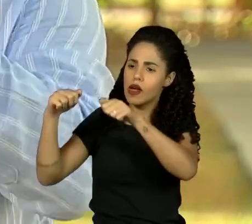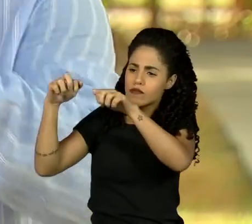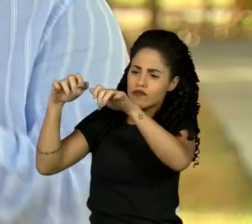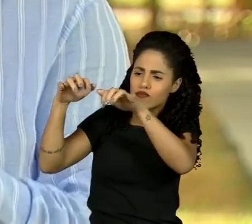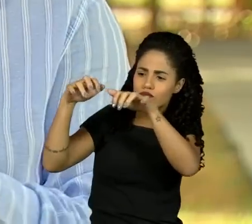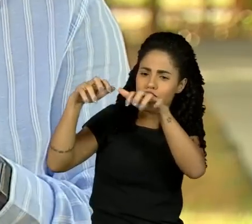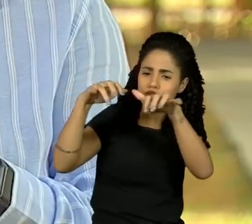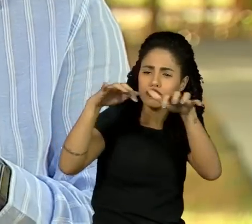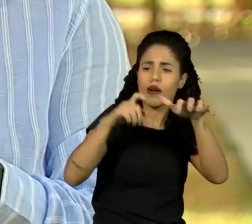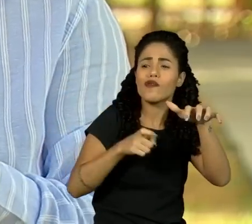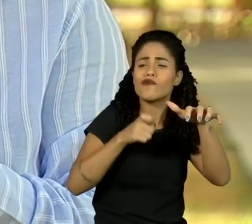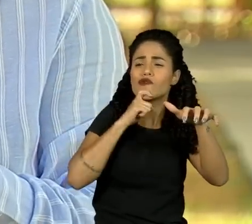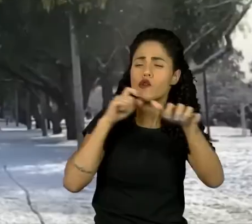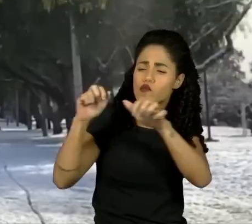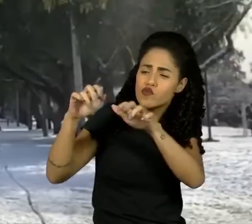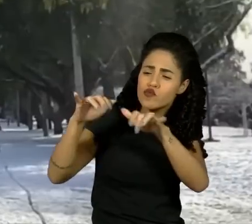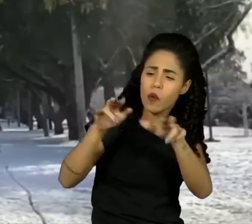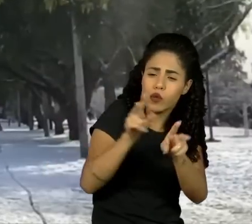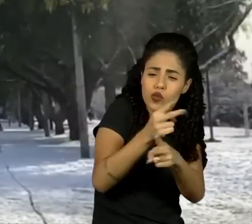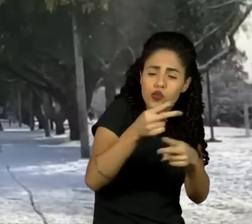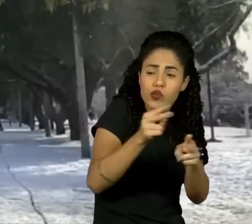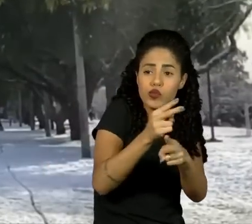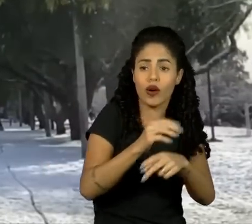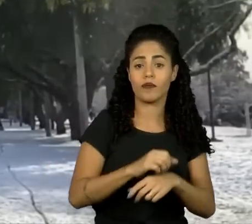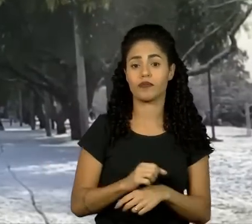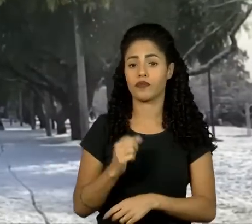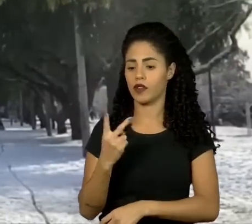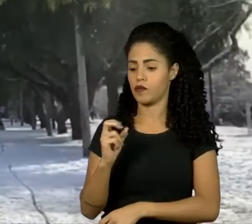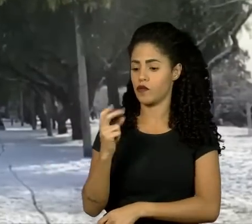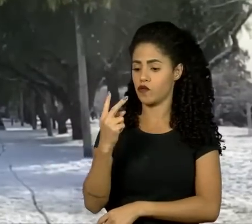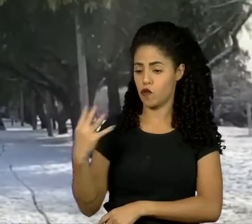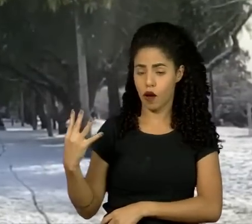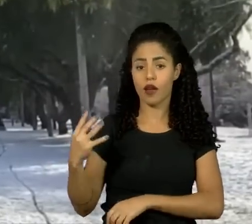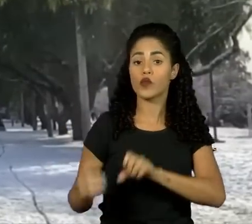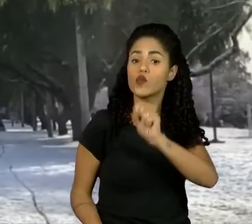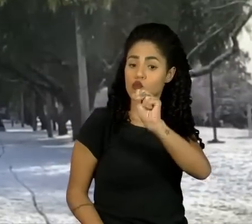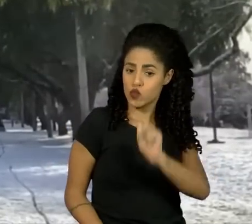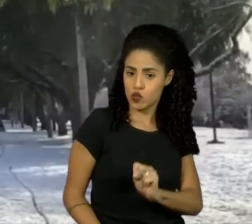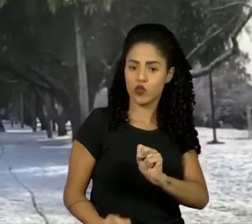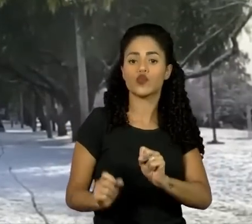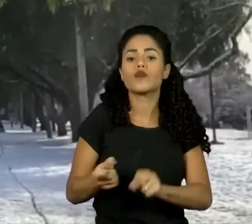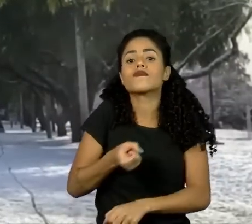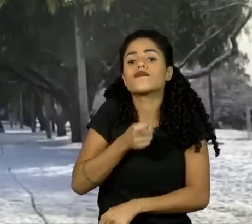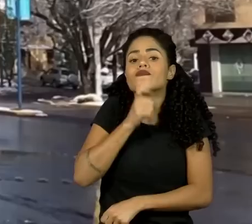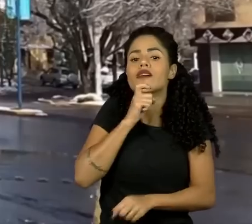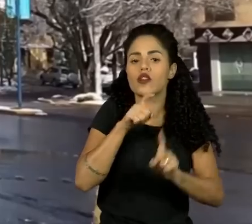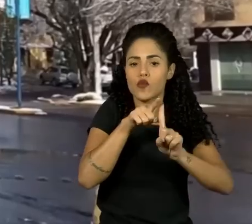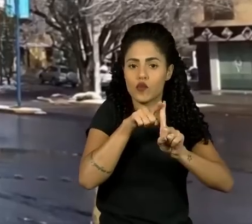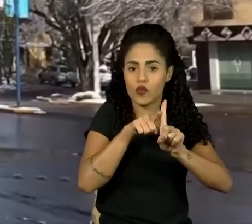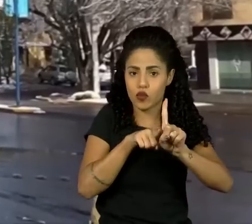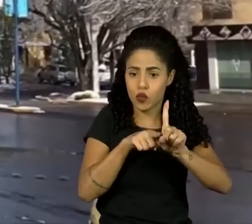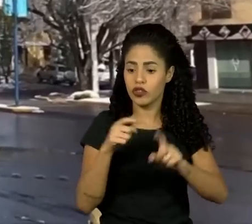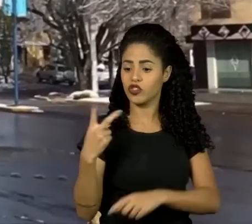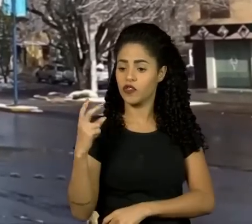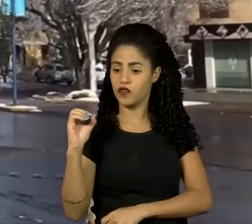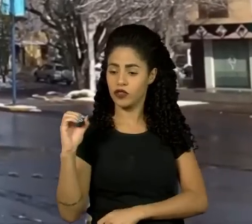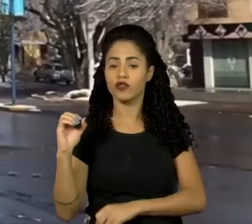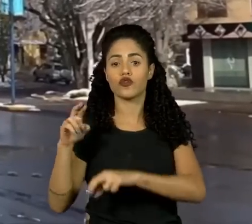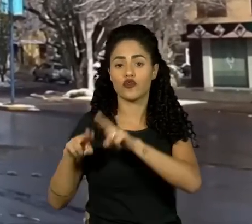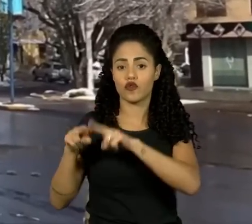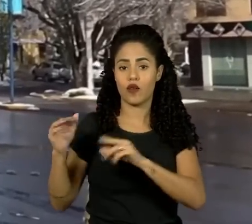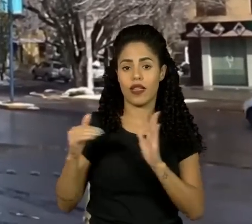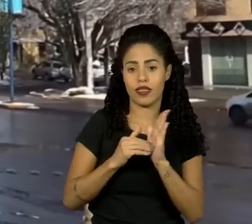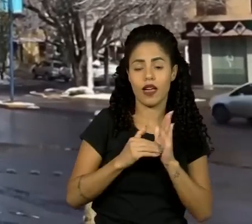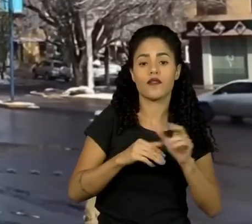vêm da região polar. Em 2024, no hemisfério sul, o inverno vai de 20 de junho até